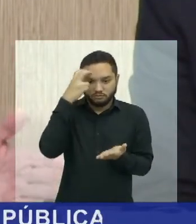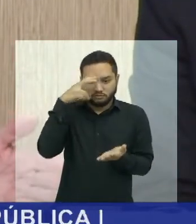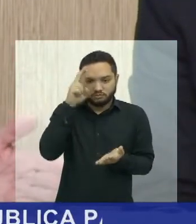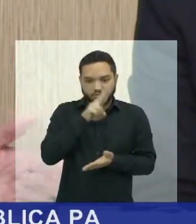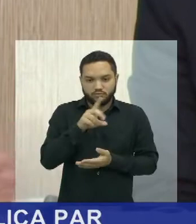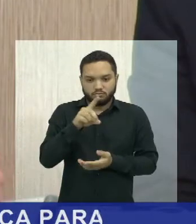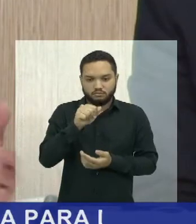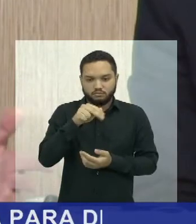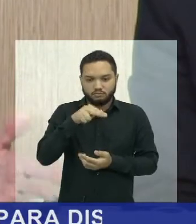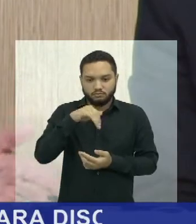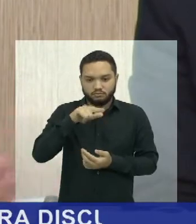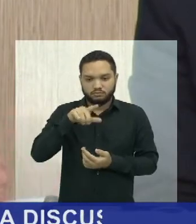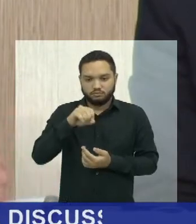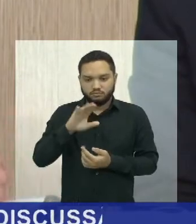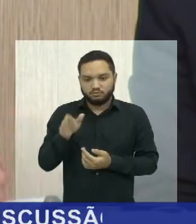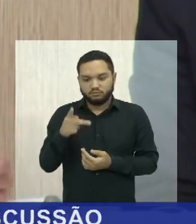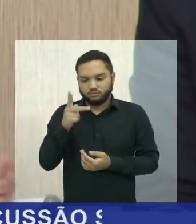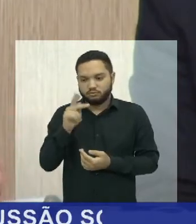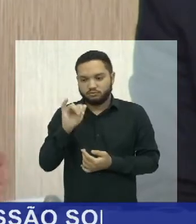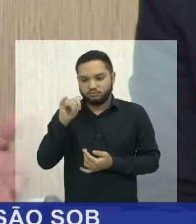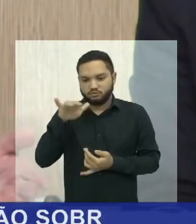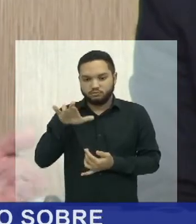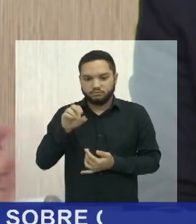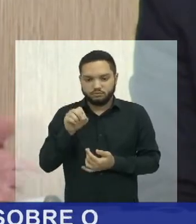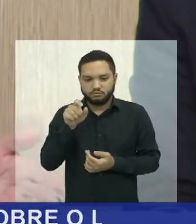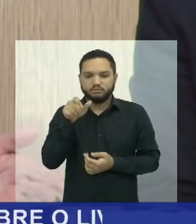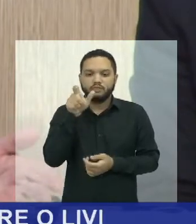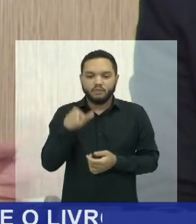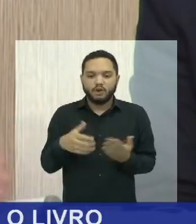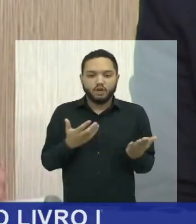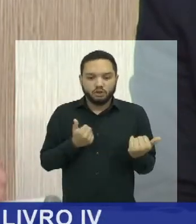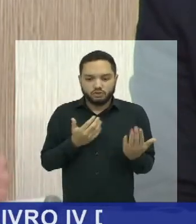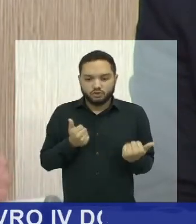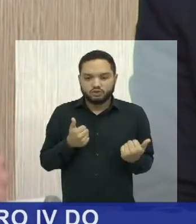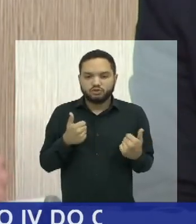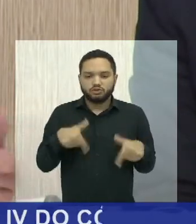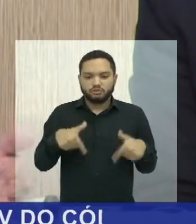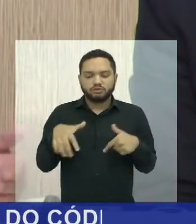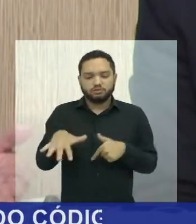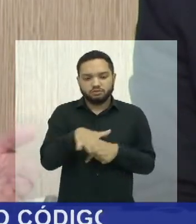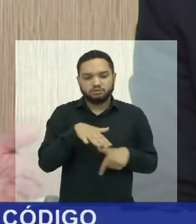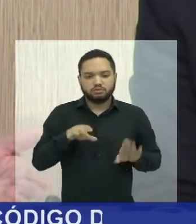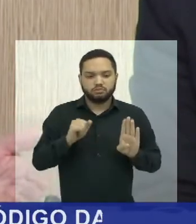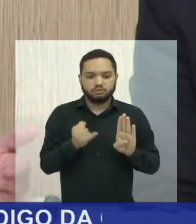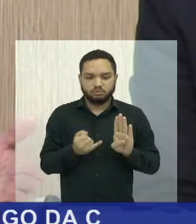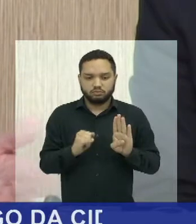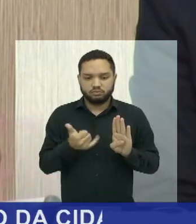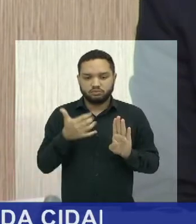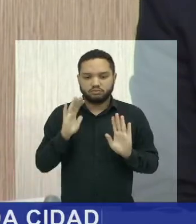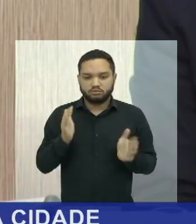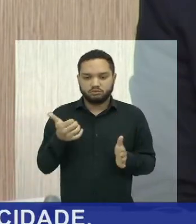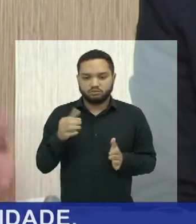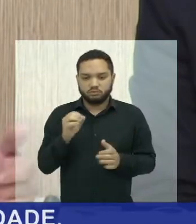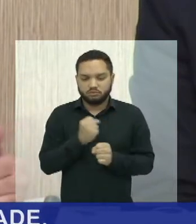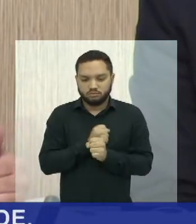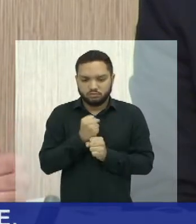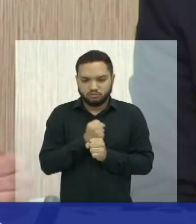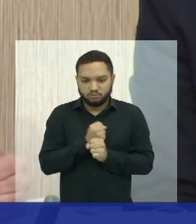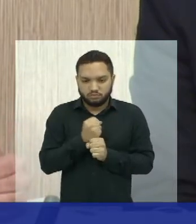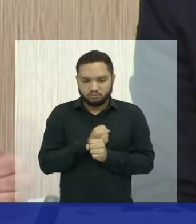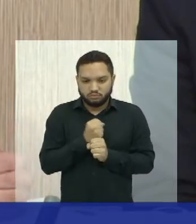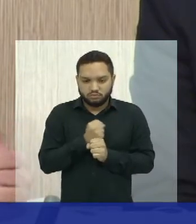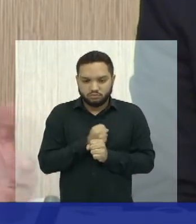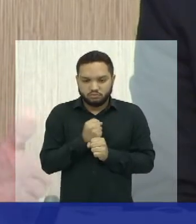Danilo Pinheiro, que é um jovem muito atuante lá no Bom Jardim, que há 10 anos, esse ano completa 10